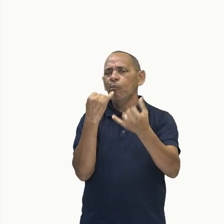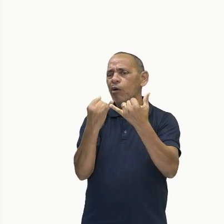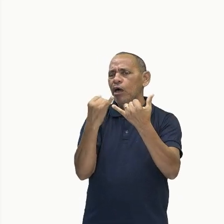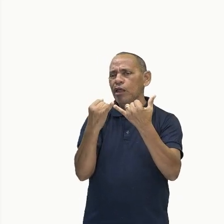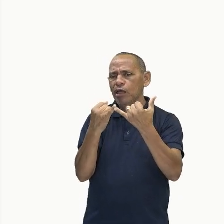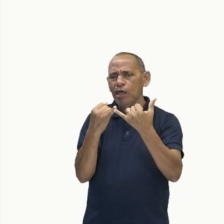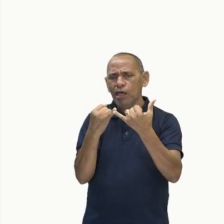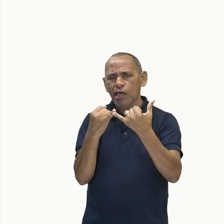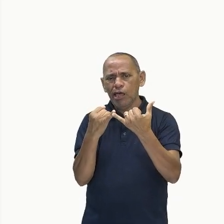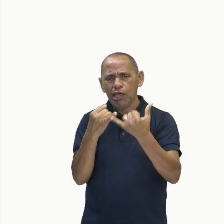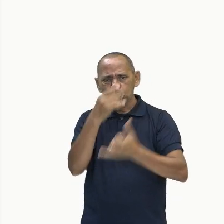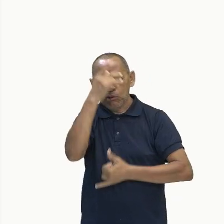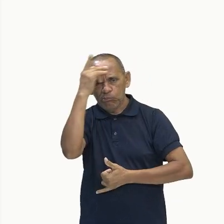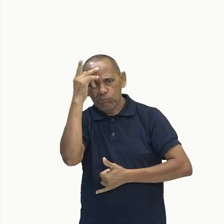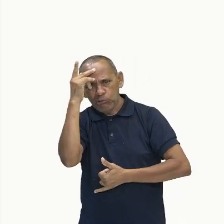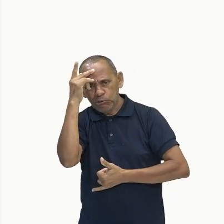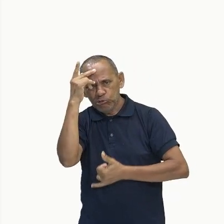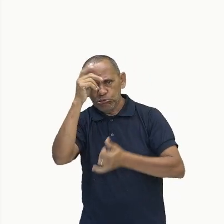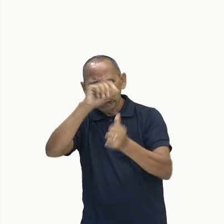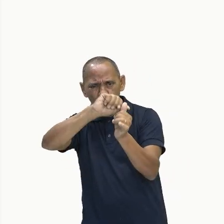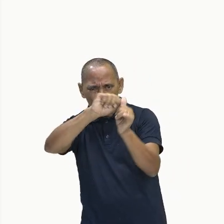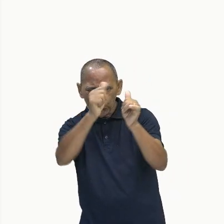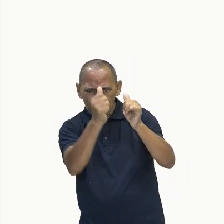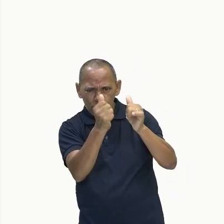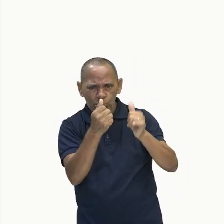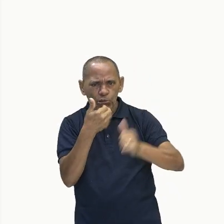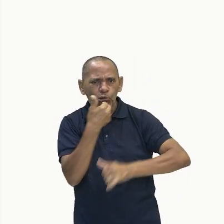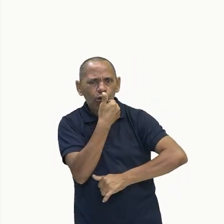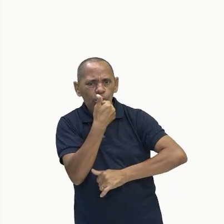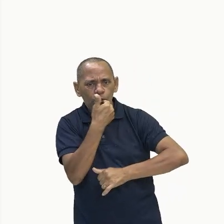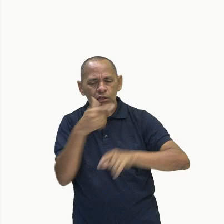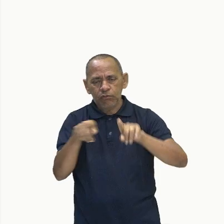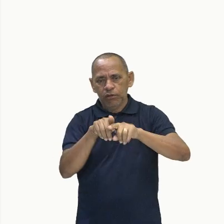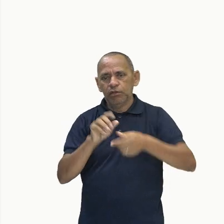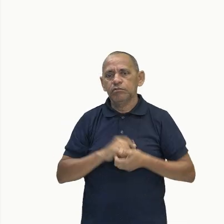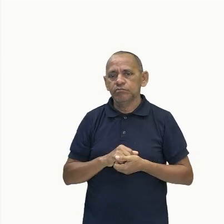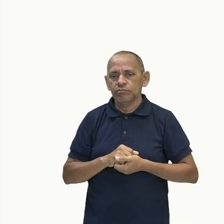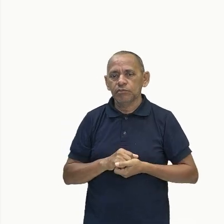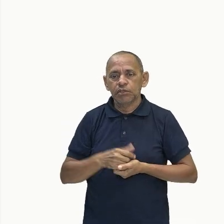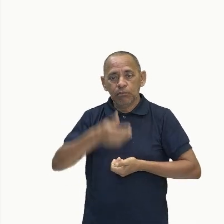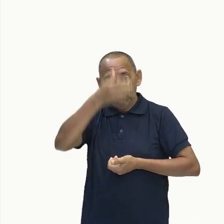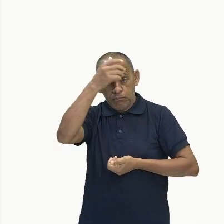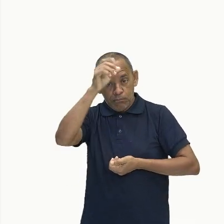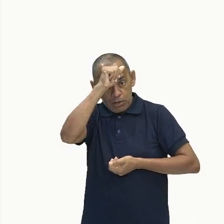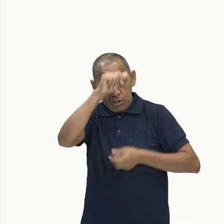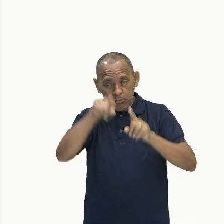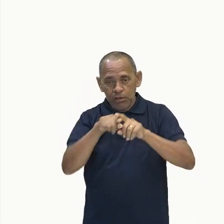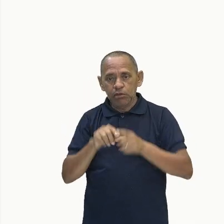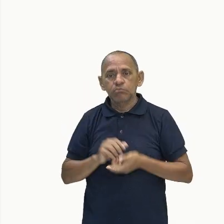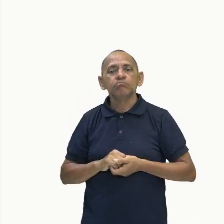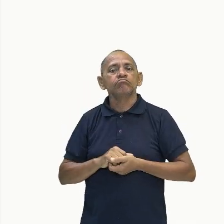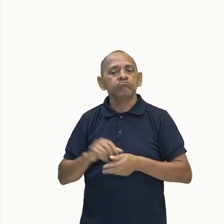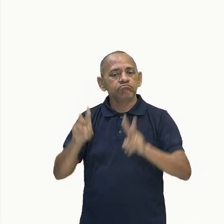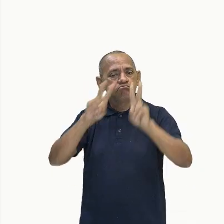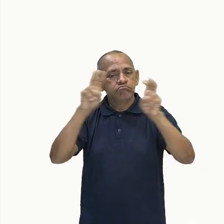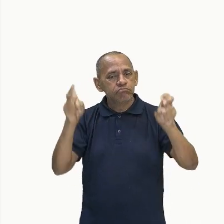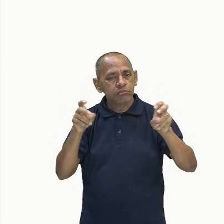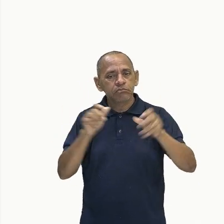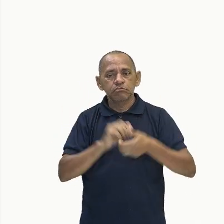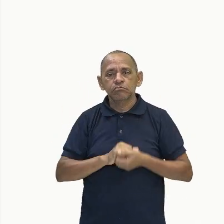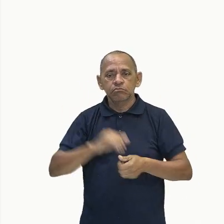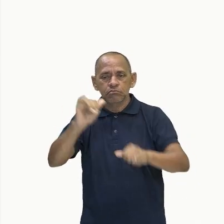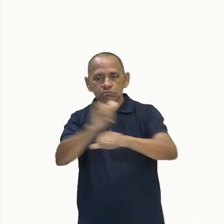a ler a linguagem artística desse período. E é isso que nós estamos fazendo aqui com vocês. Existe um motivo de ser para essa tela ser assim. Exatamente. Pensem